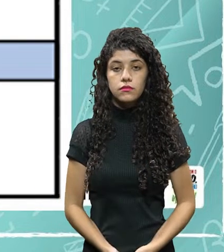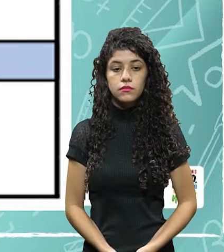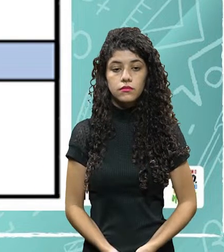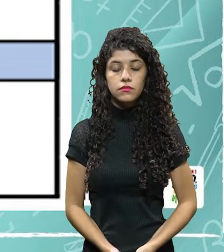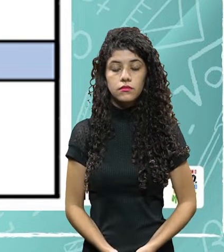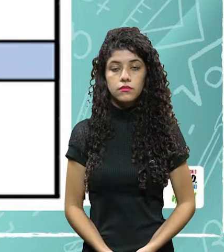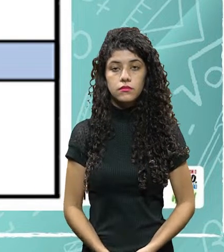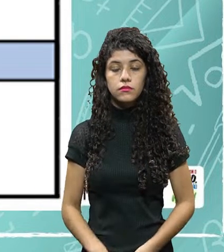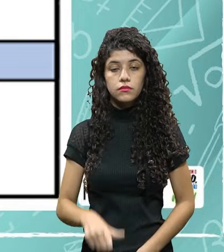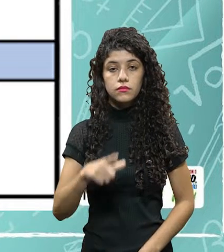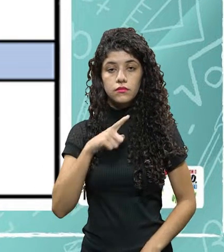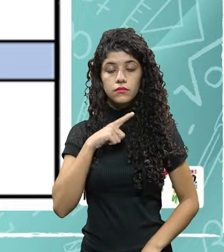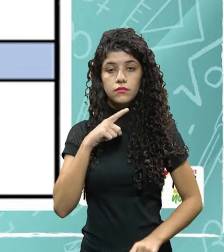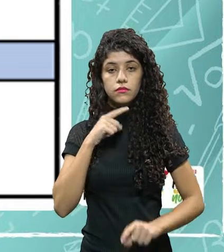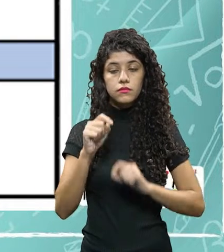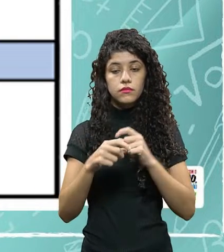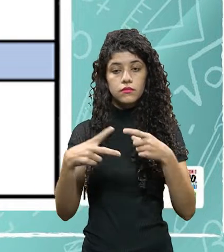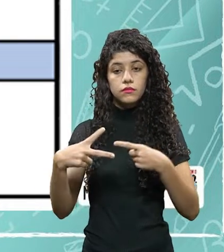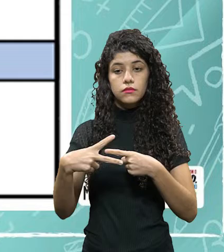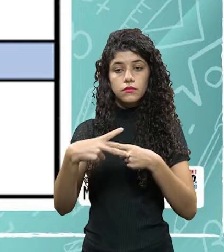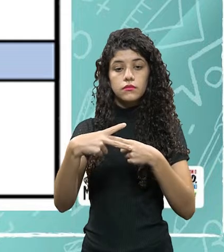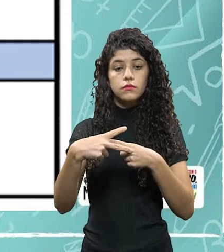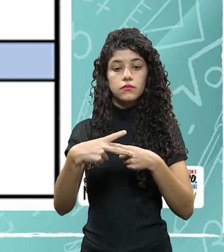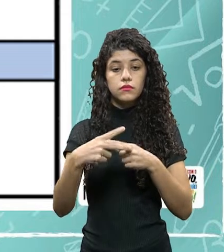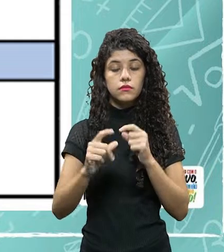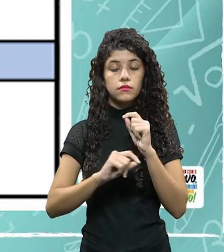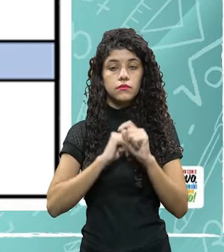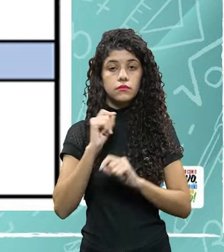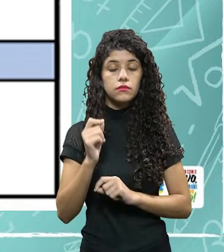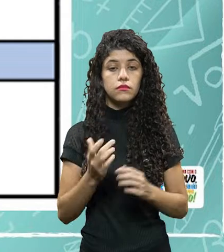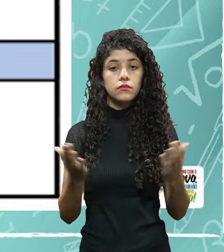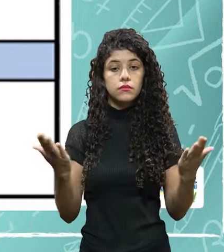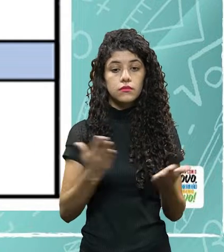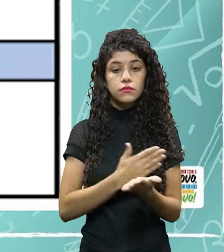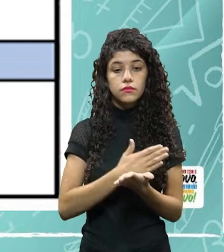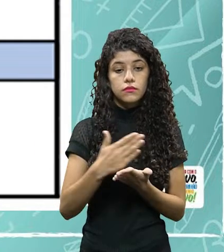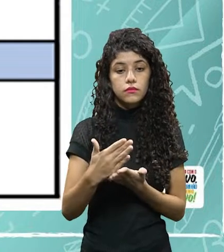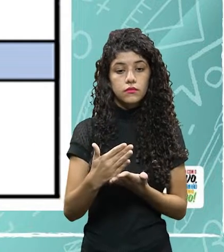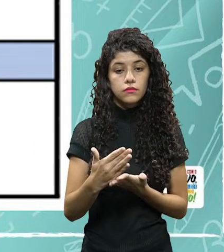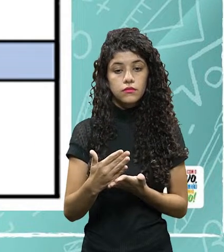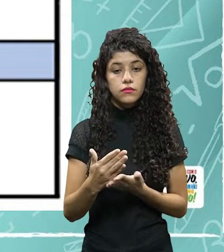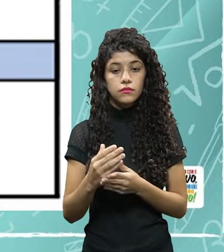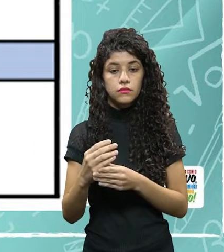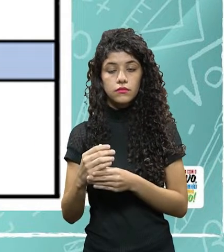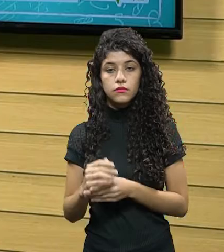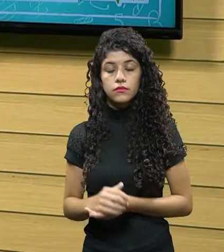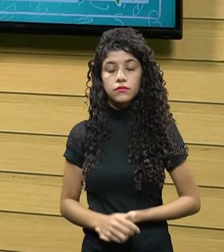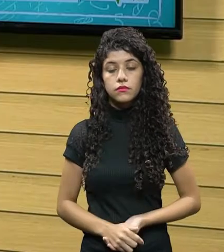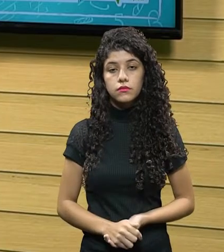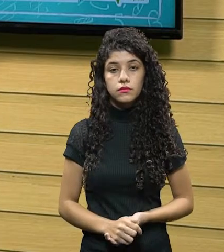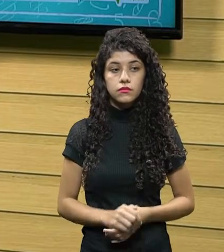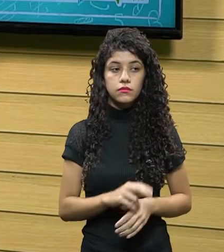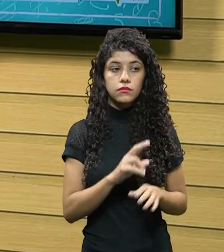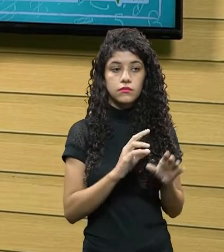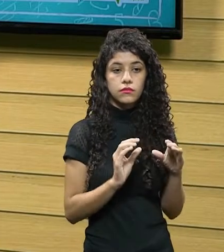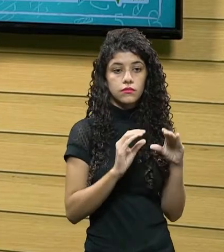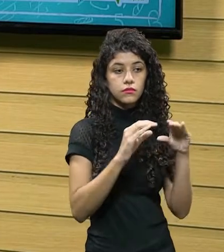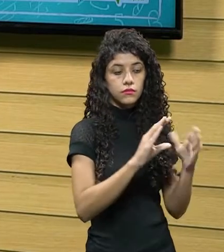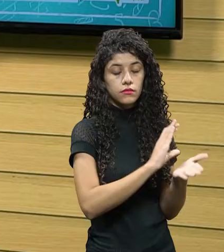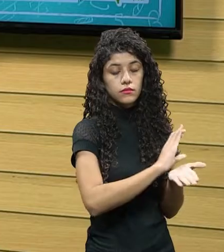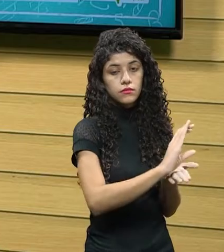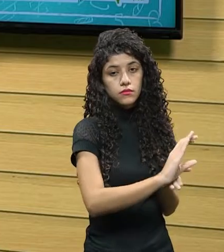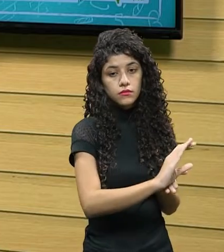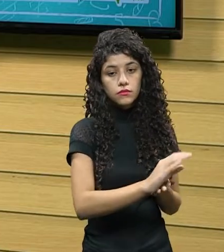setinha justamente o ponto que indica de onde vai ser a origem, para onde vai a aplicação. A origem do passivo,